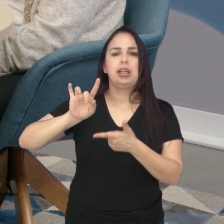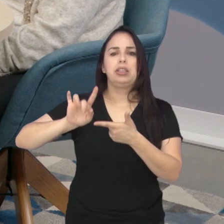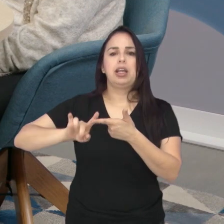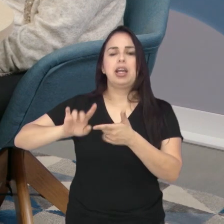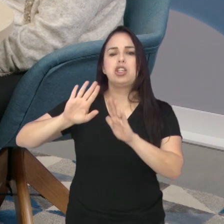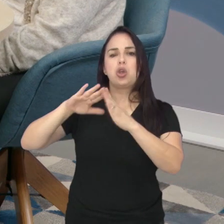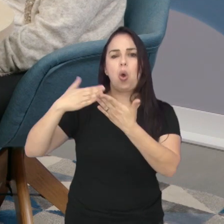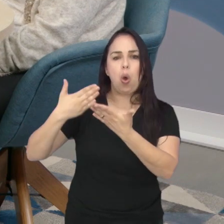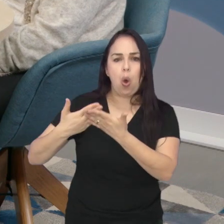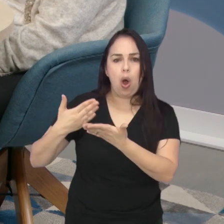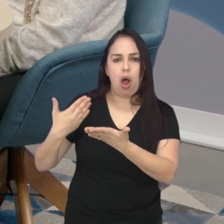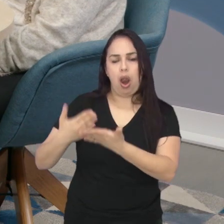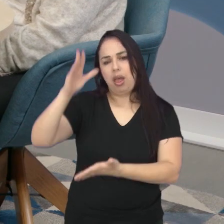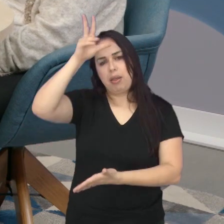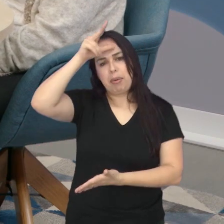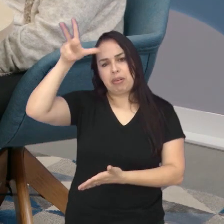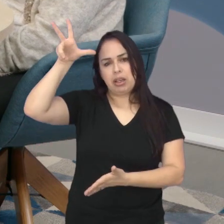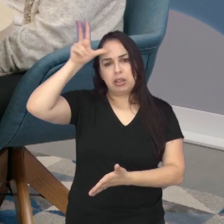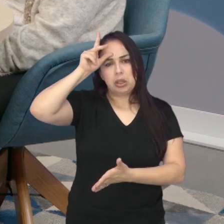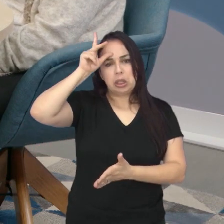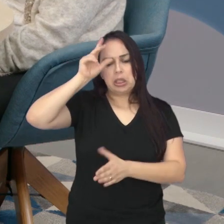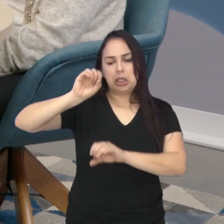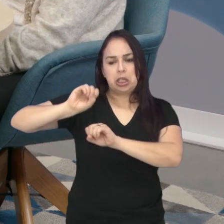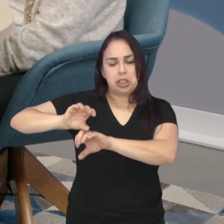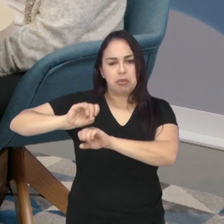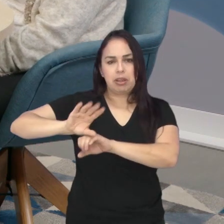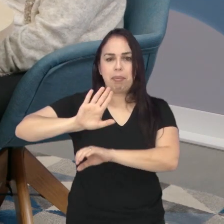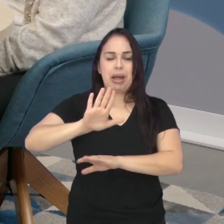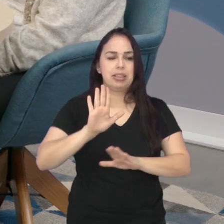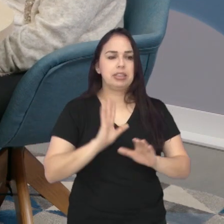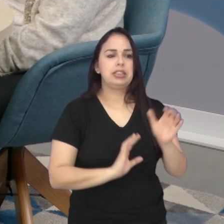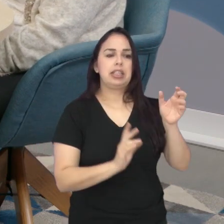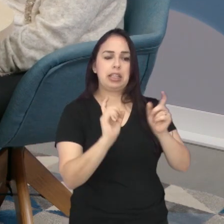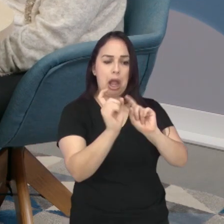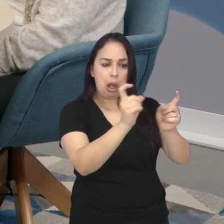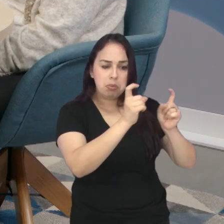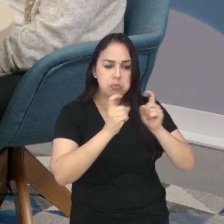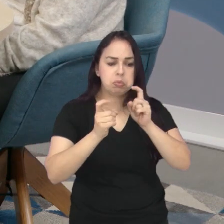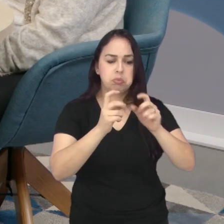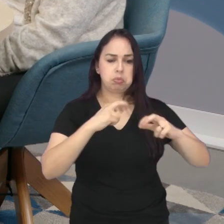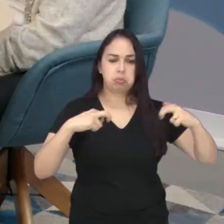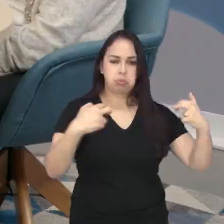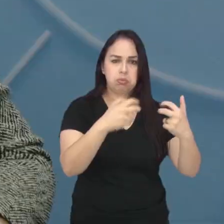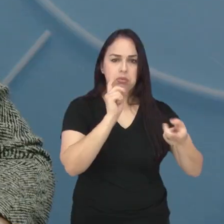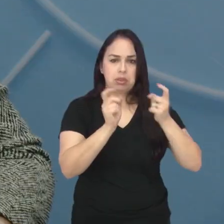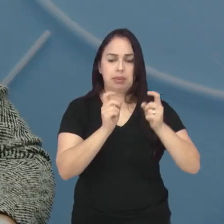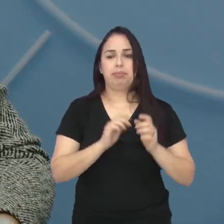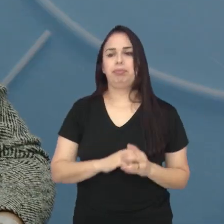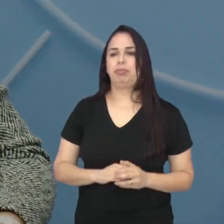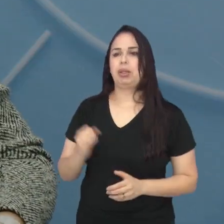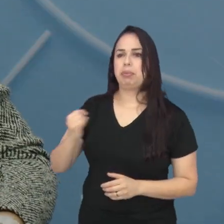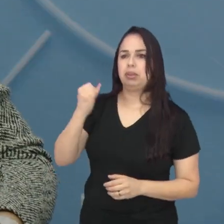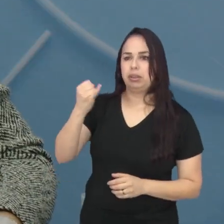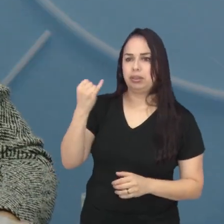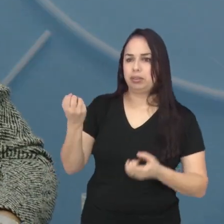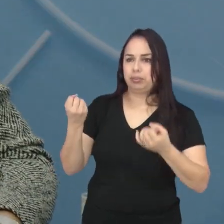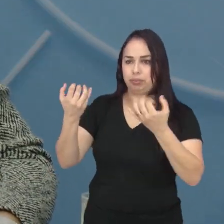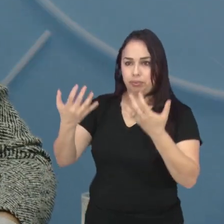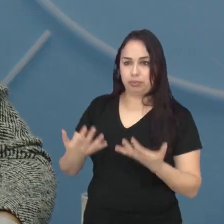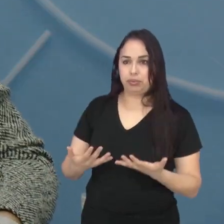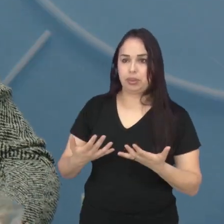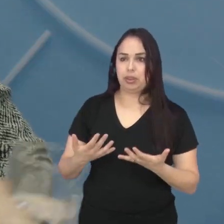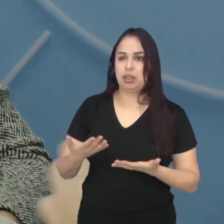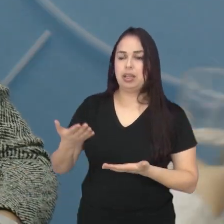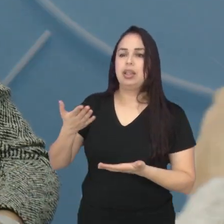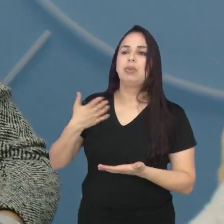também entrem nesse ciclo e comecem a divulgar mais. Eu acho super importante falar, tanto pelo fato de que não